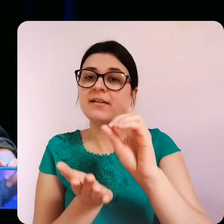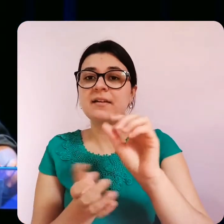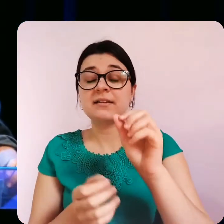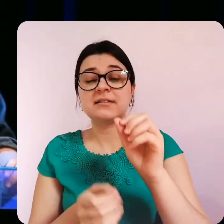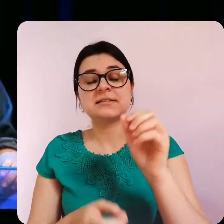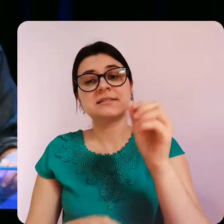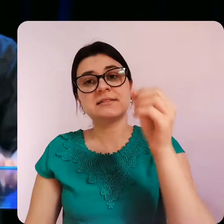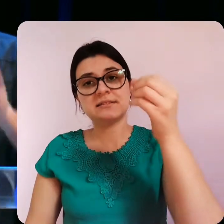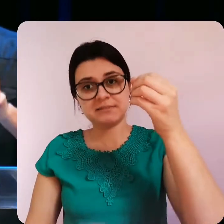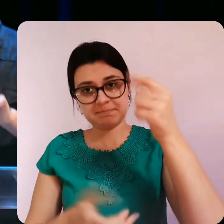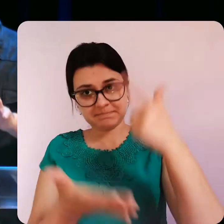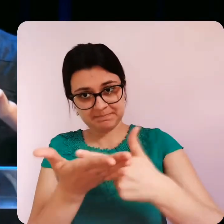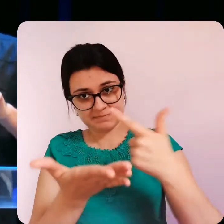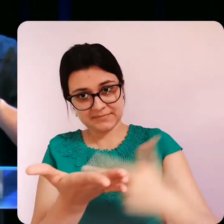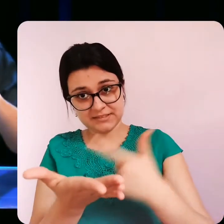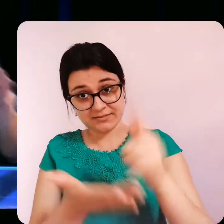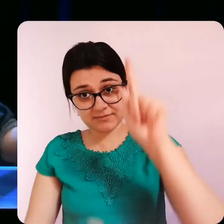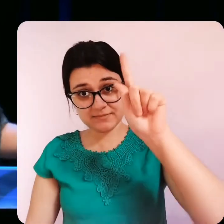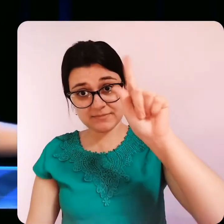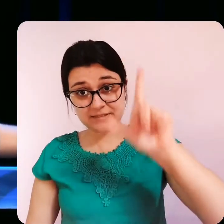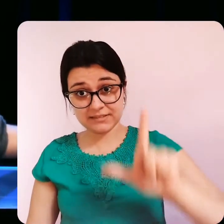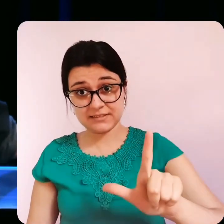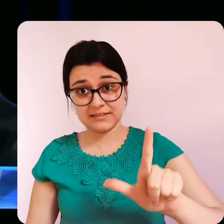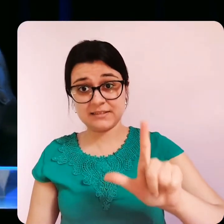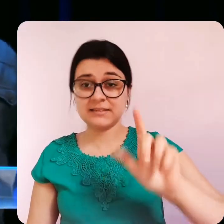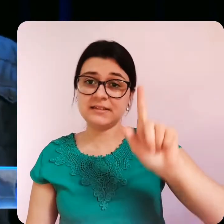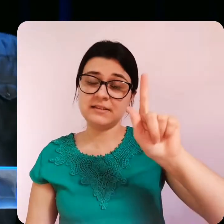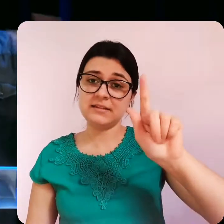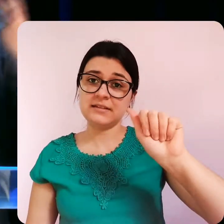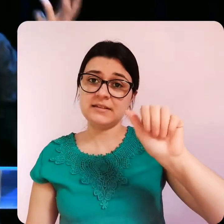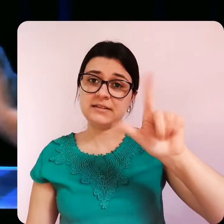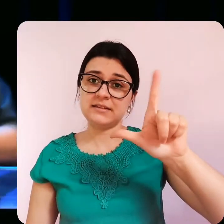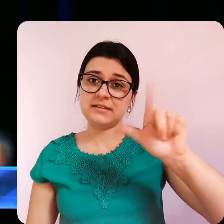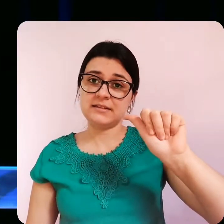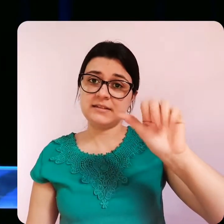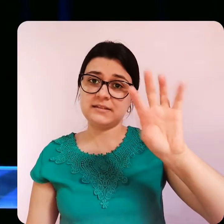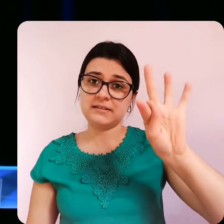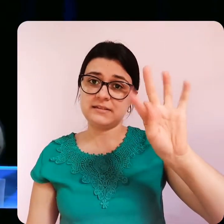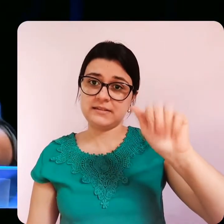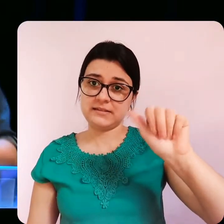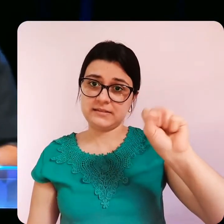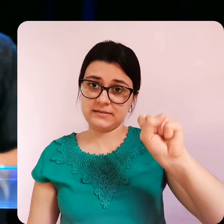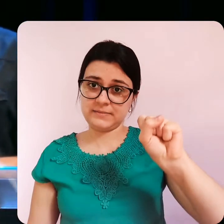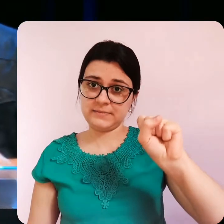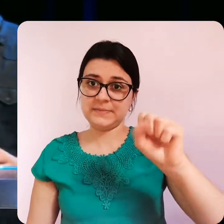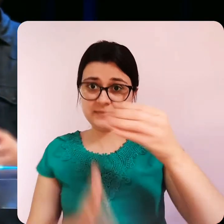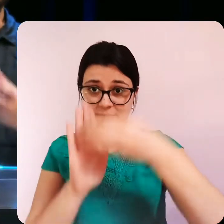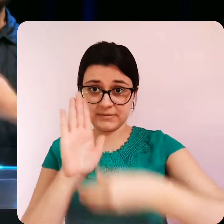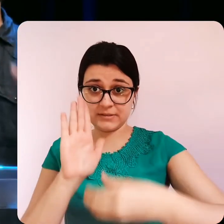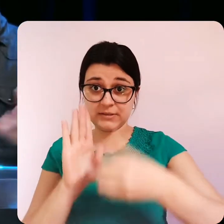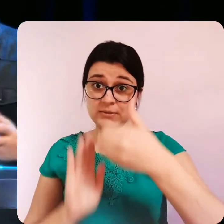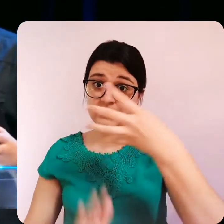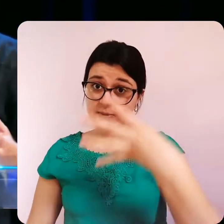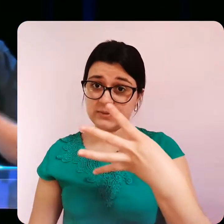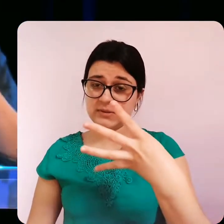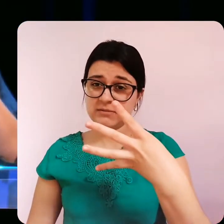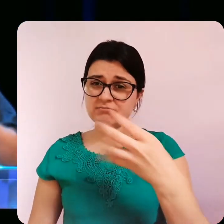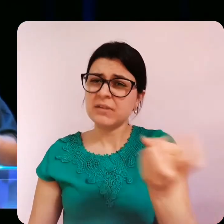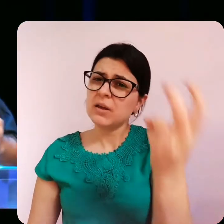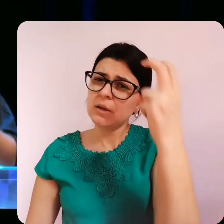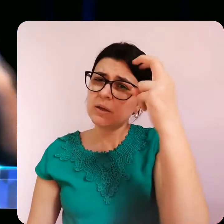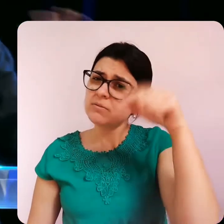pouco sobre isso. Realmente, a gente tem um entendimento cultural de que todo mundo é filho de Deus. Você já ouviu muita gente falando, né?